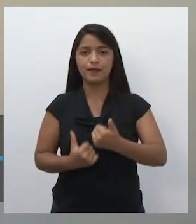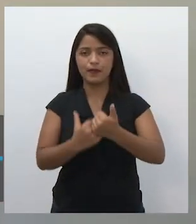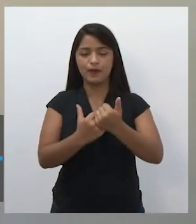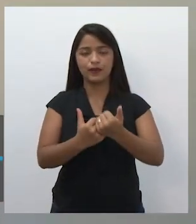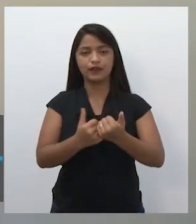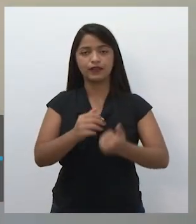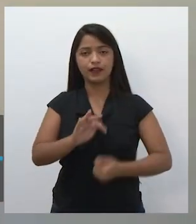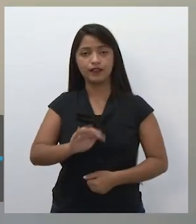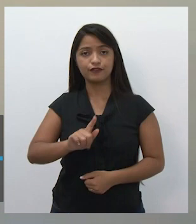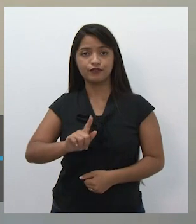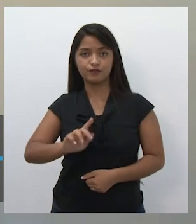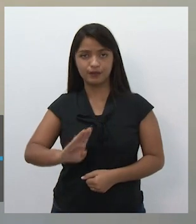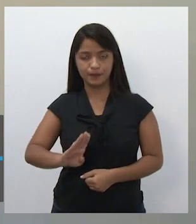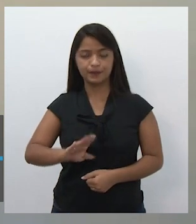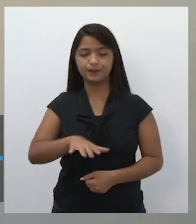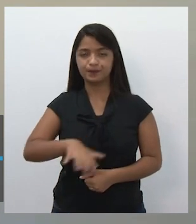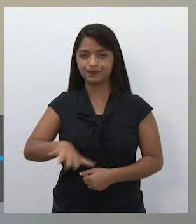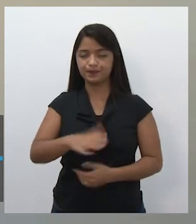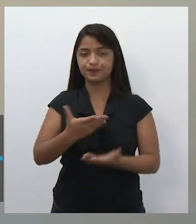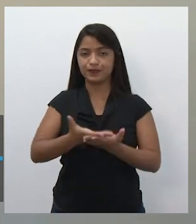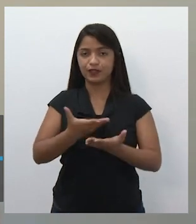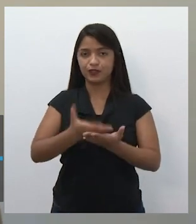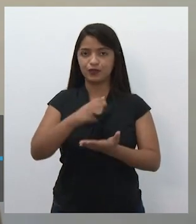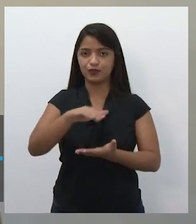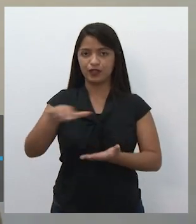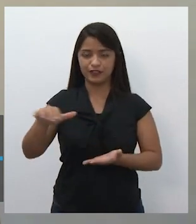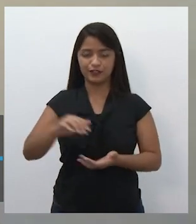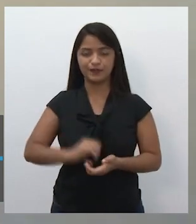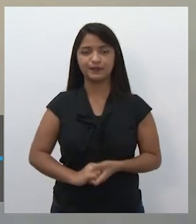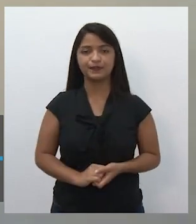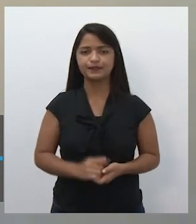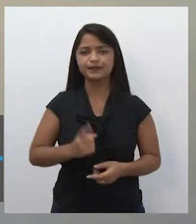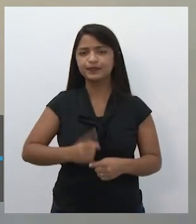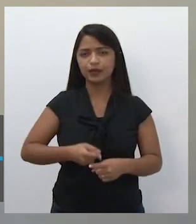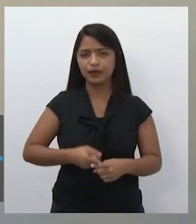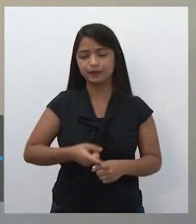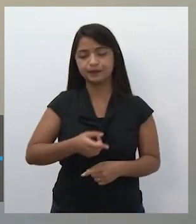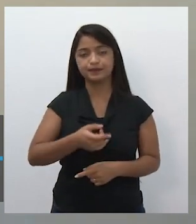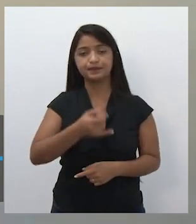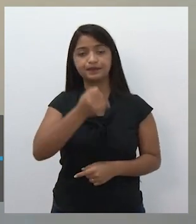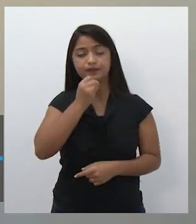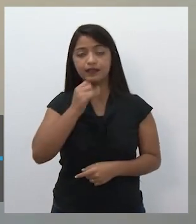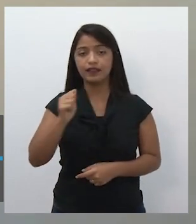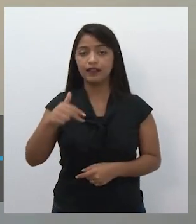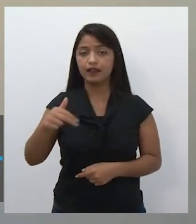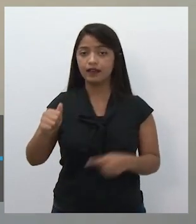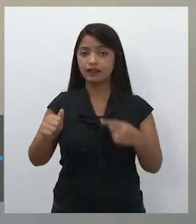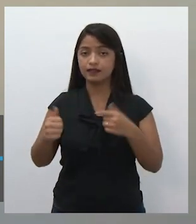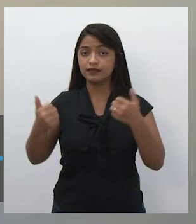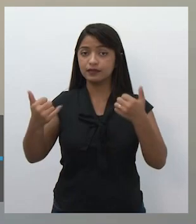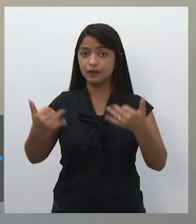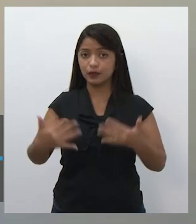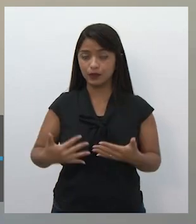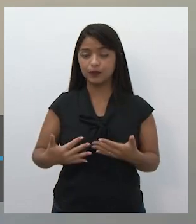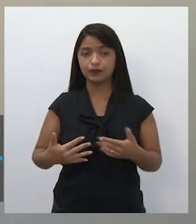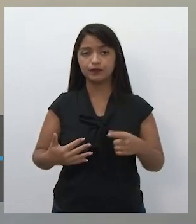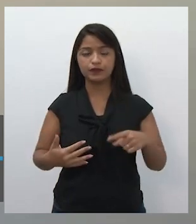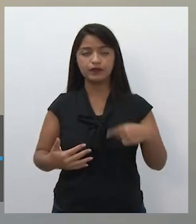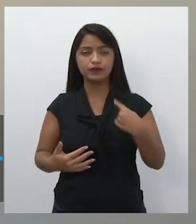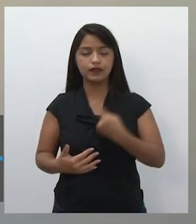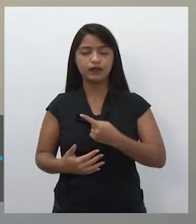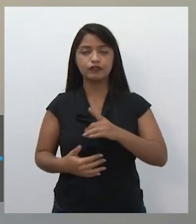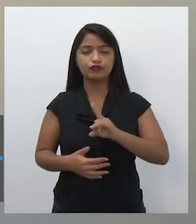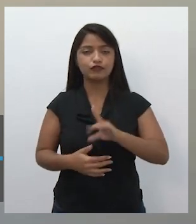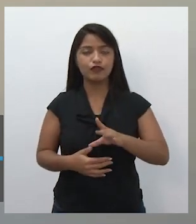educação integral para os nossos estudantes. Porque se a gente continua, como a Ana trouxe, só passando